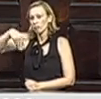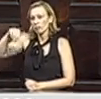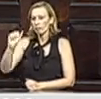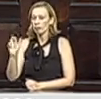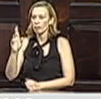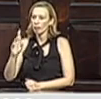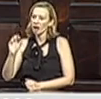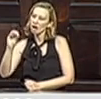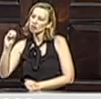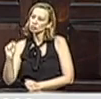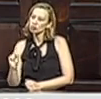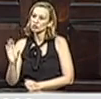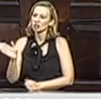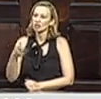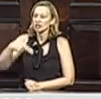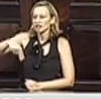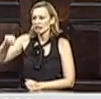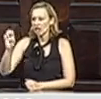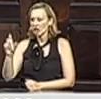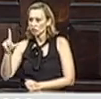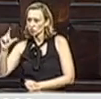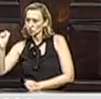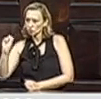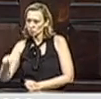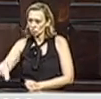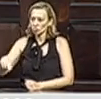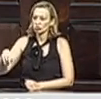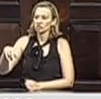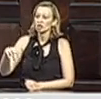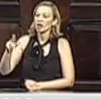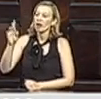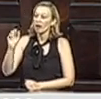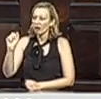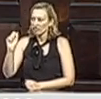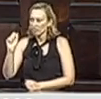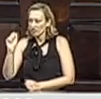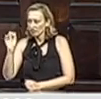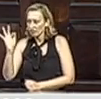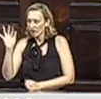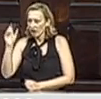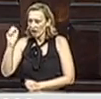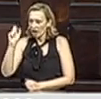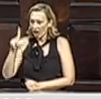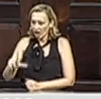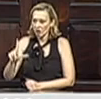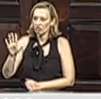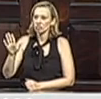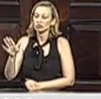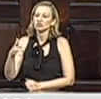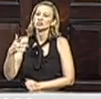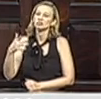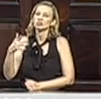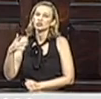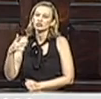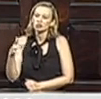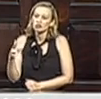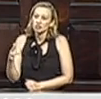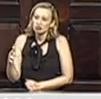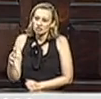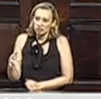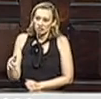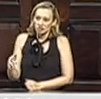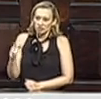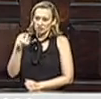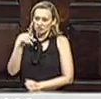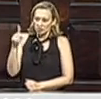Abraão, Marcos Miller, Nelson Gonçalves, Pedro Augusto, Rafael Pisciani, Renato Cozolino, Rosenberg Reis, Silas Bento, Zé Luiz Anchites, Zeidan